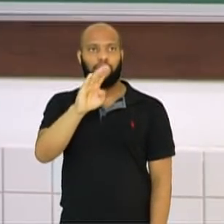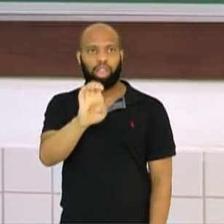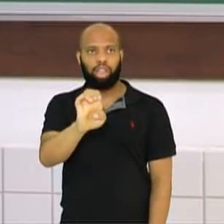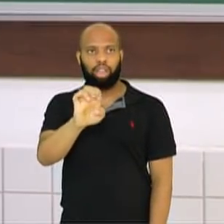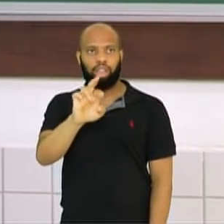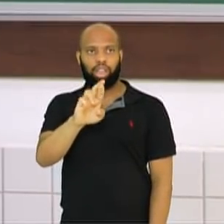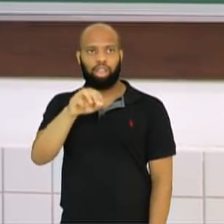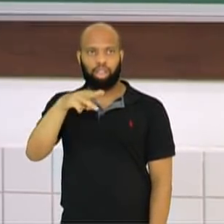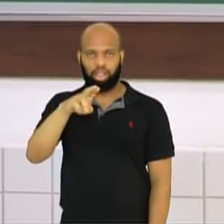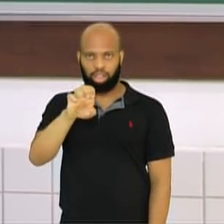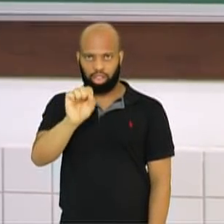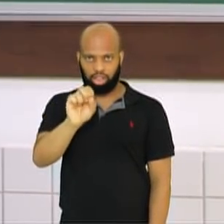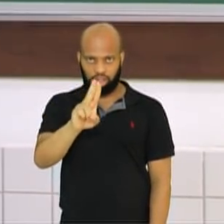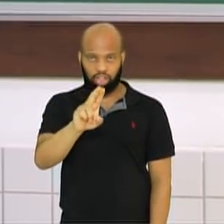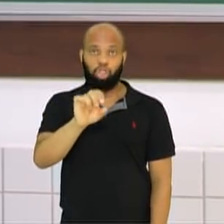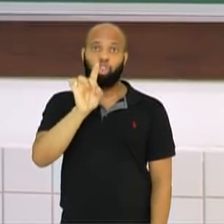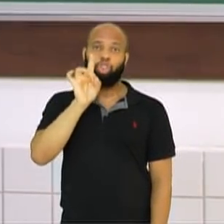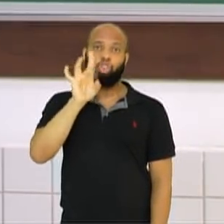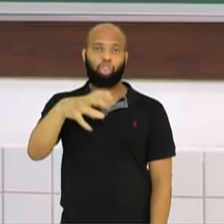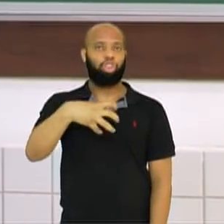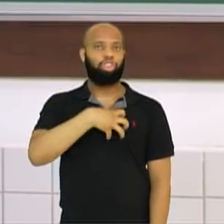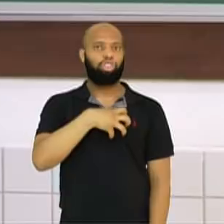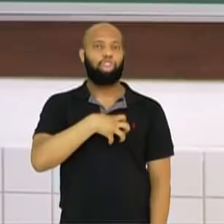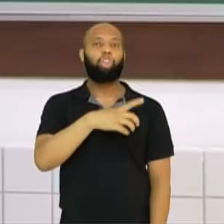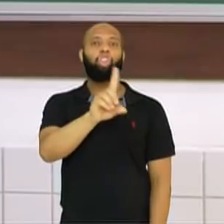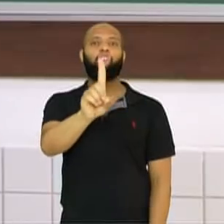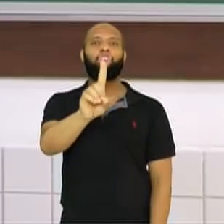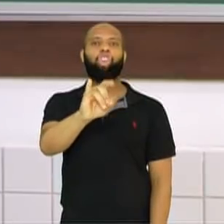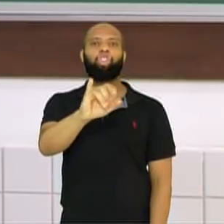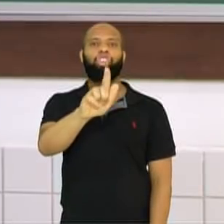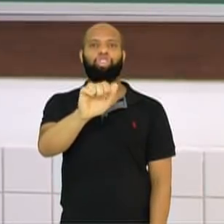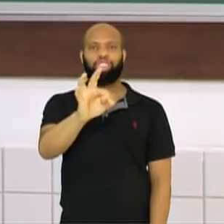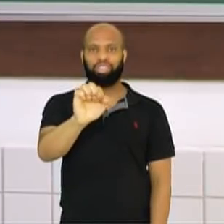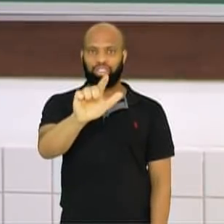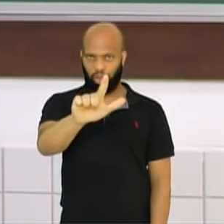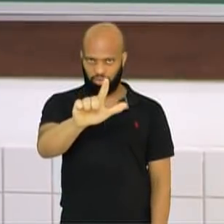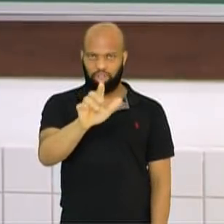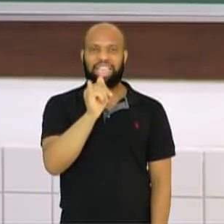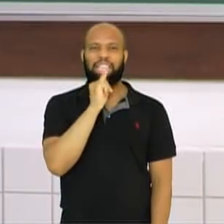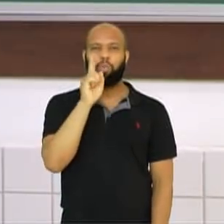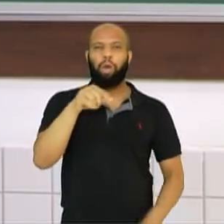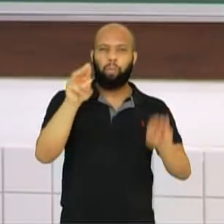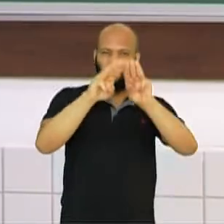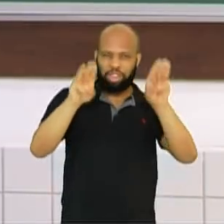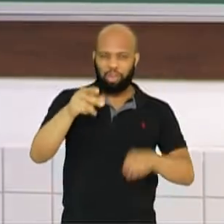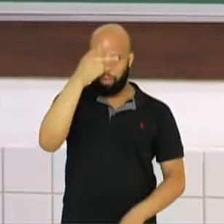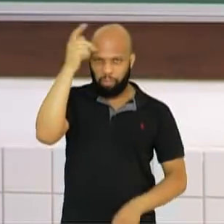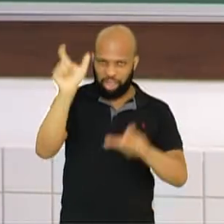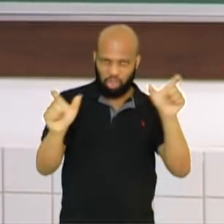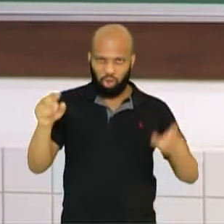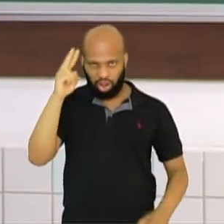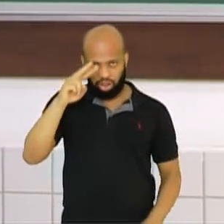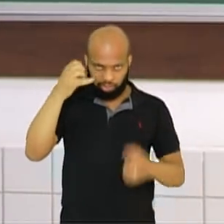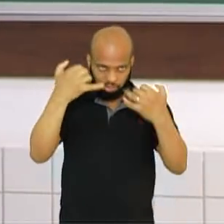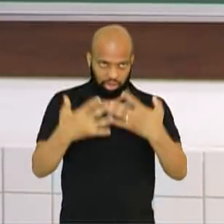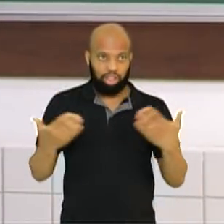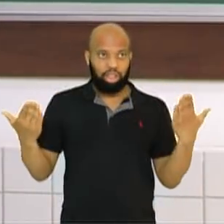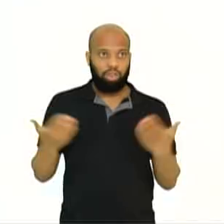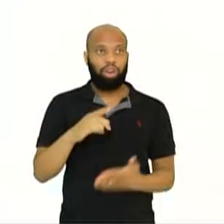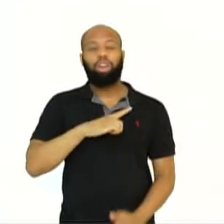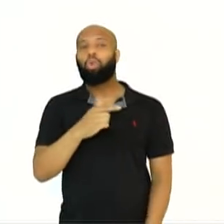espaço digital, como o Museu das Pessoas, que eu dei um exemplo lá quando nós estávamos no Museu Paranaense. Agora vamos para